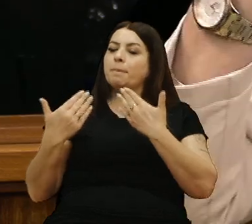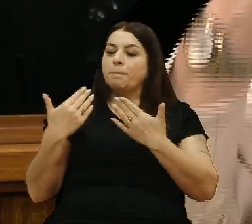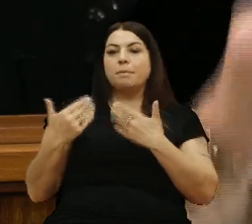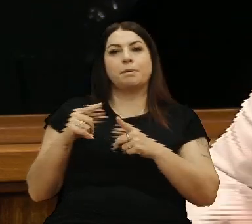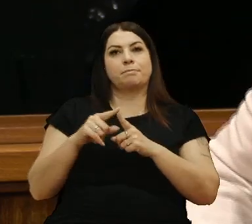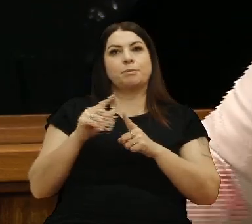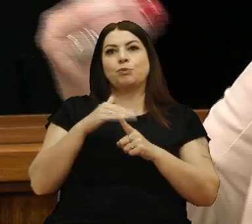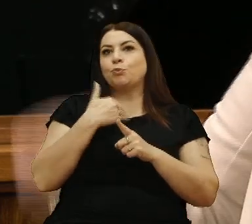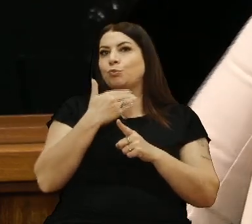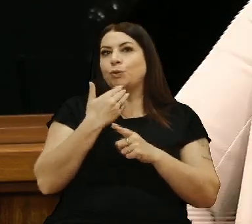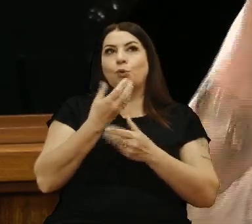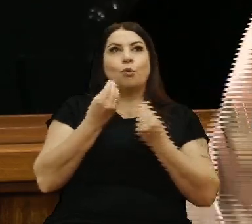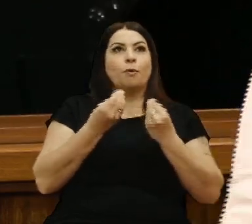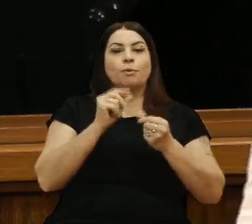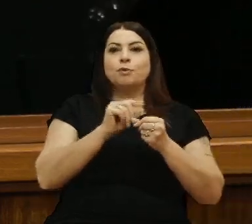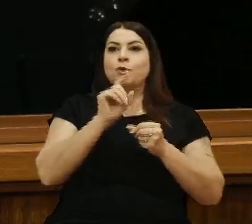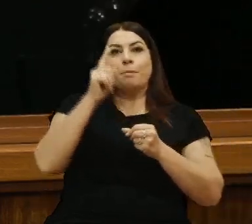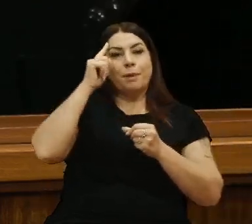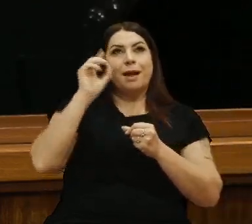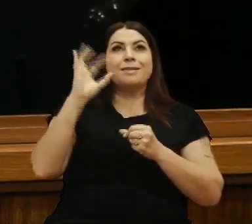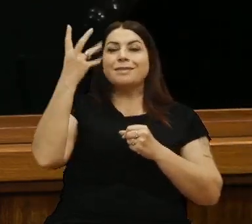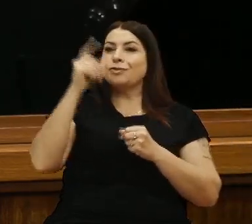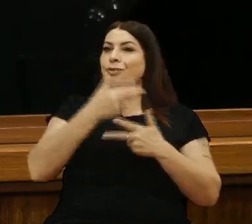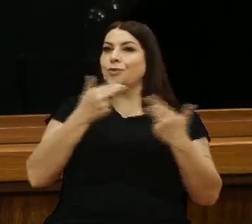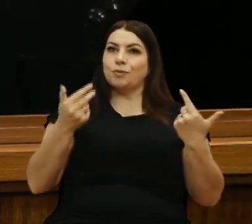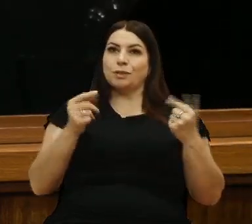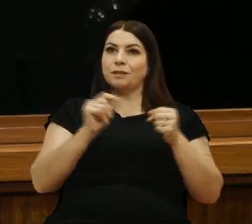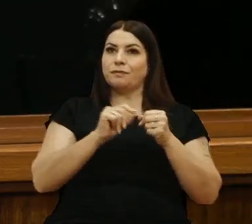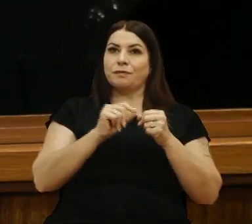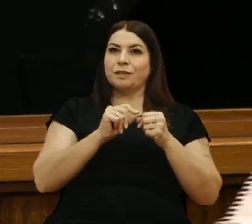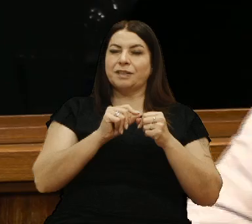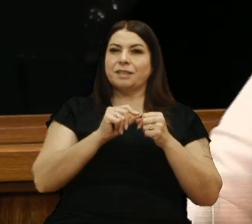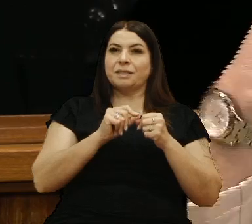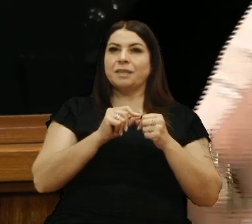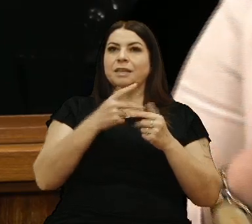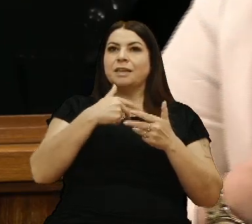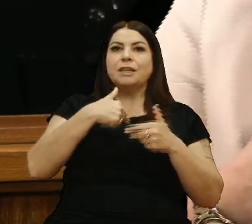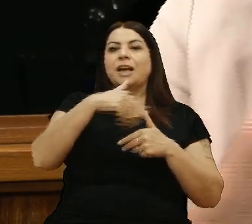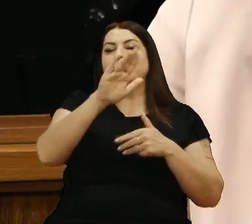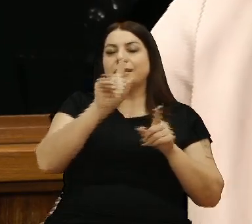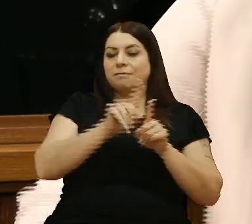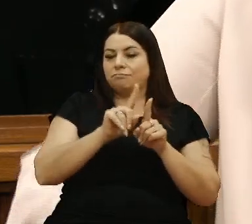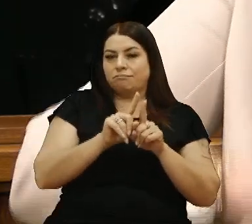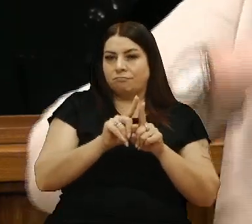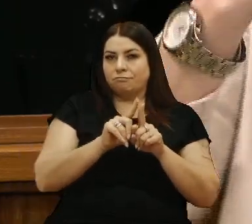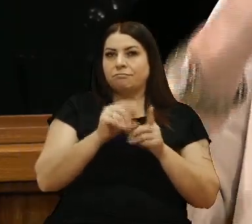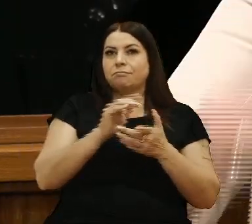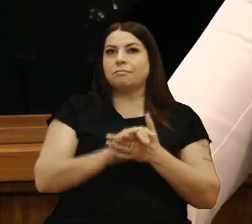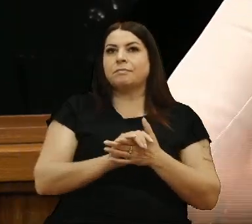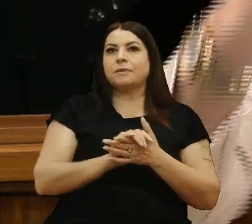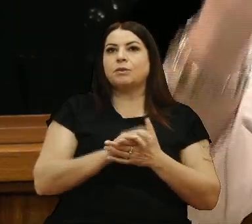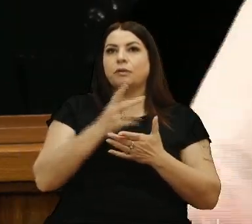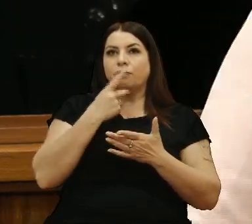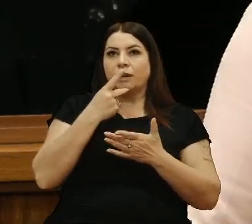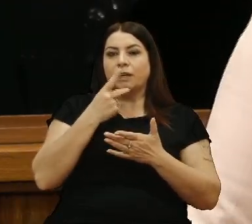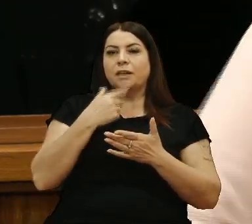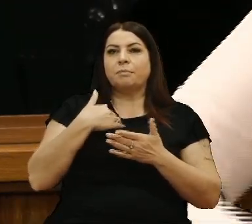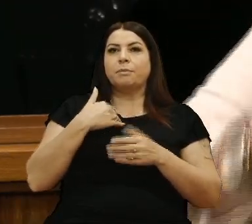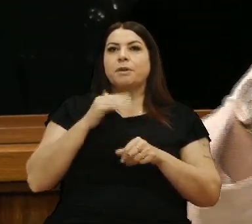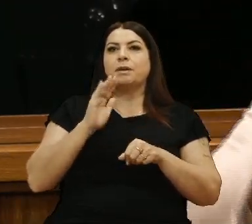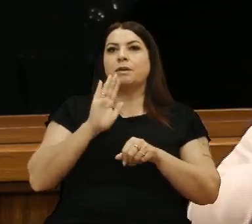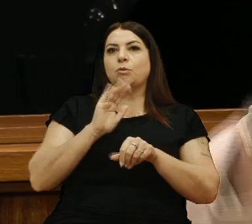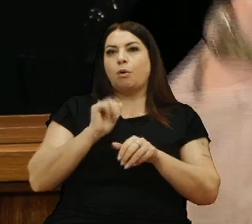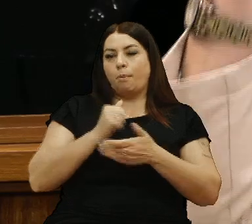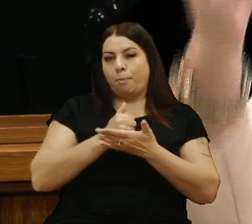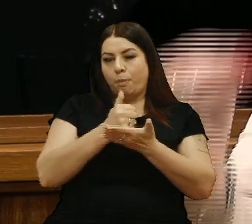porque não dá para só decidir as coisas e fazer o cumpra-se. Então, eu quero aqui dedicar minha